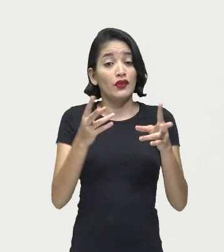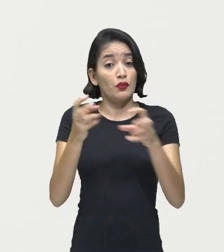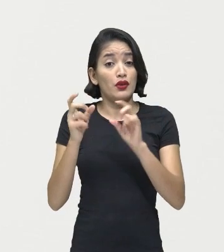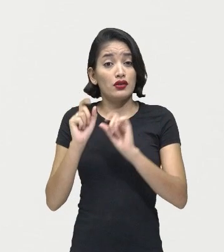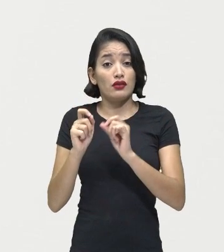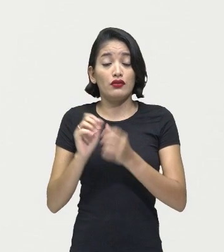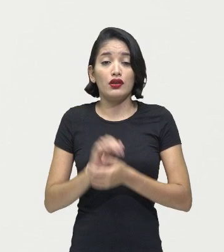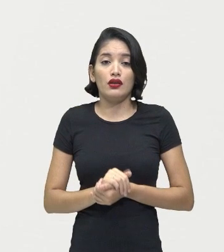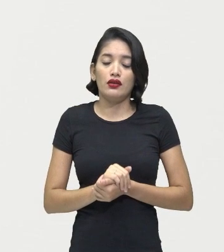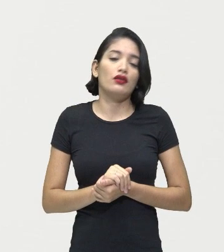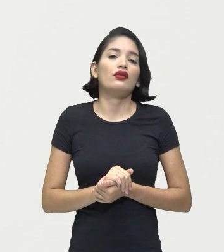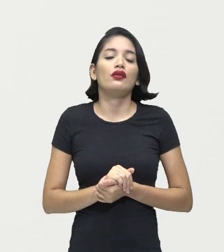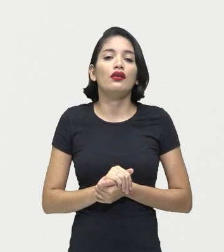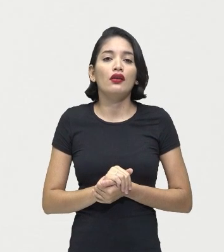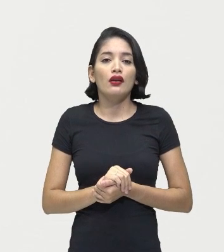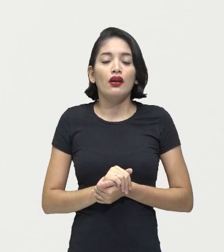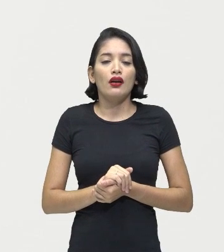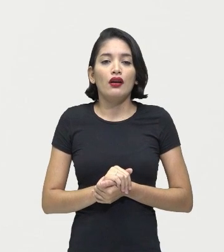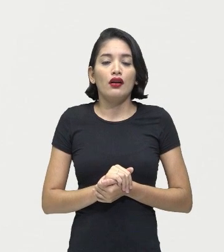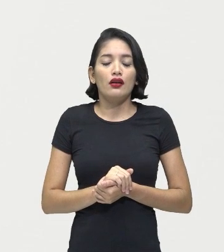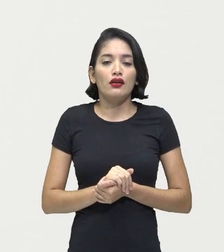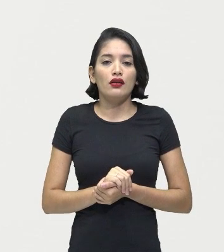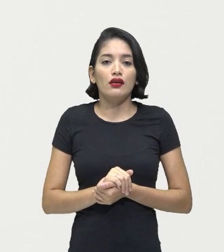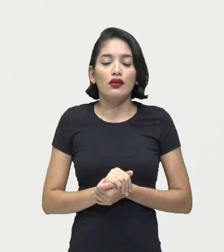uma conjunçãozinha e, bem aqui, olha.